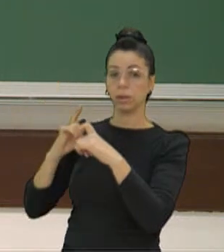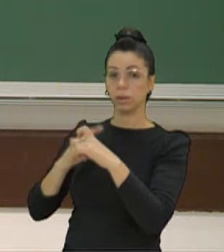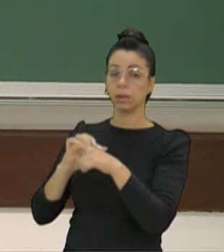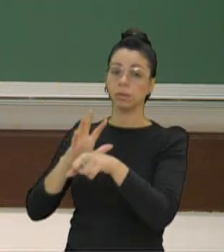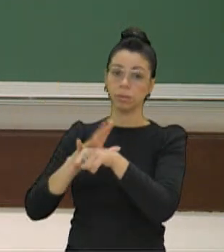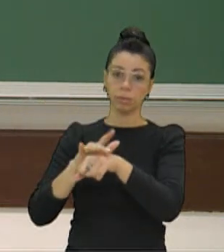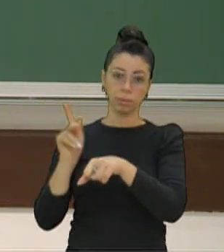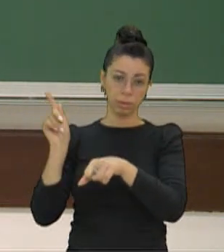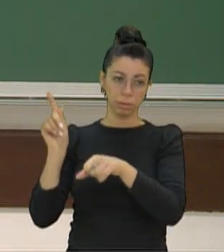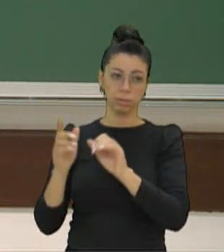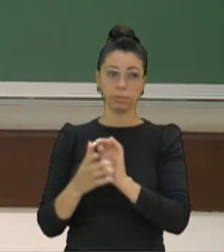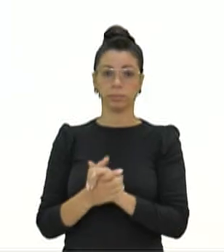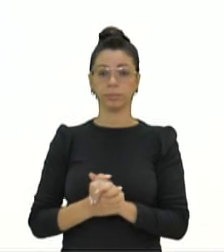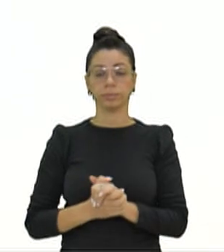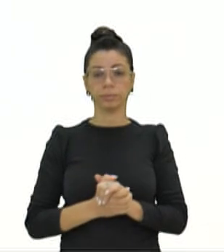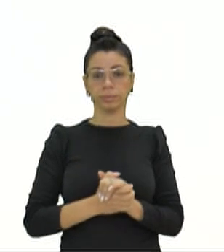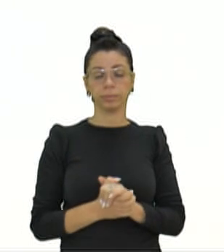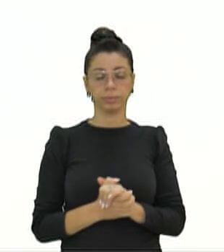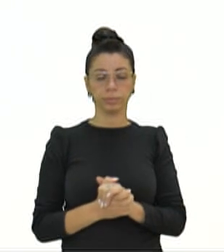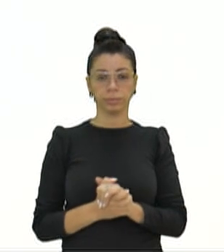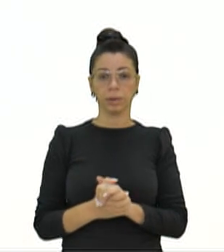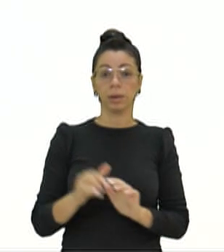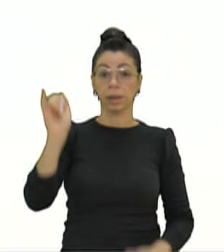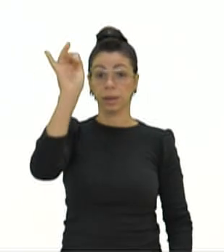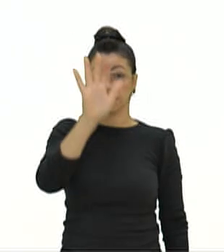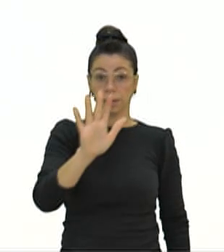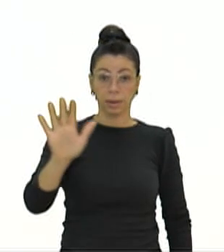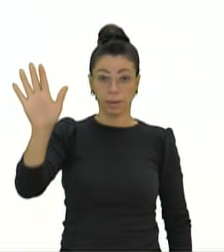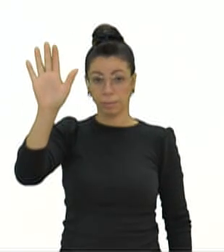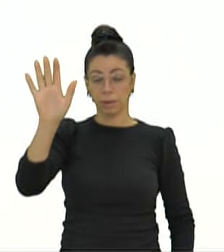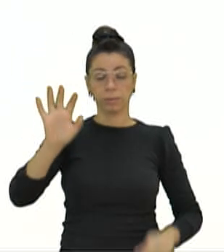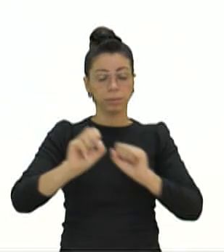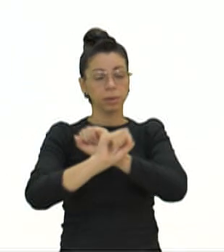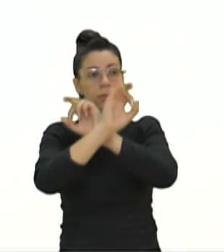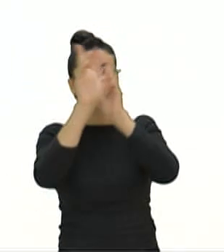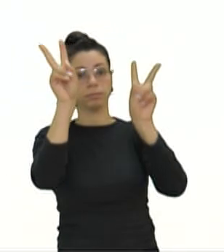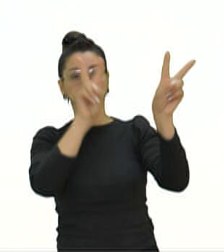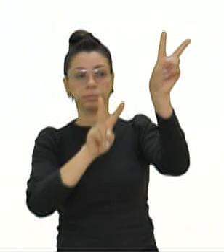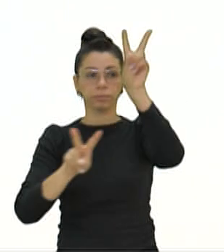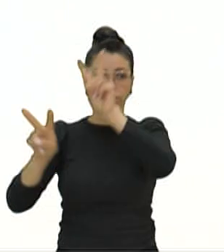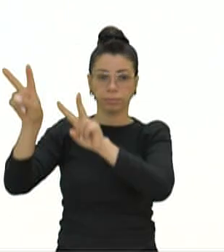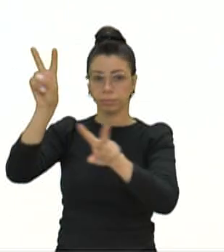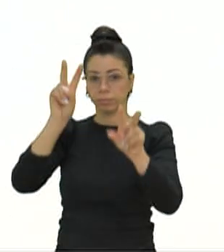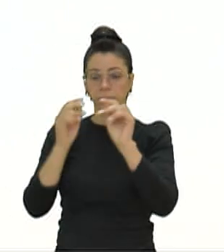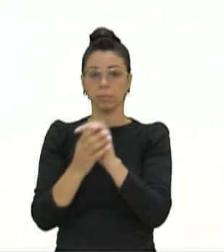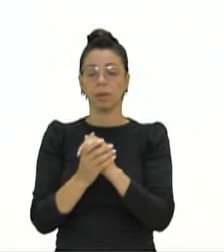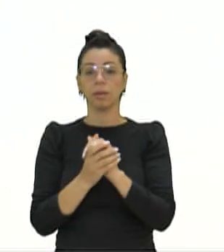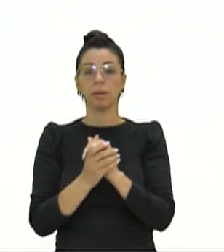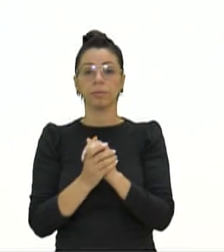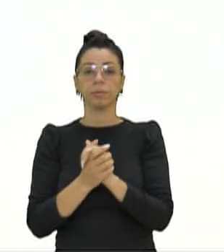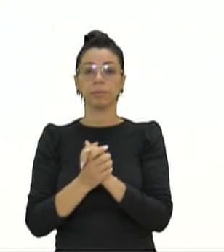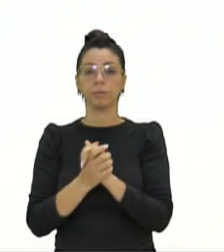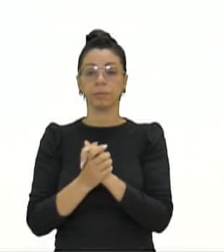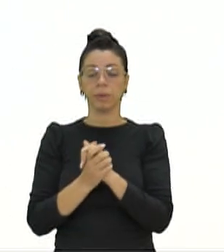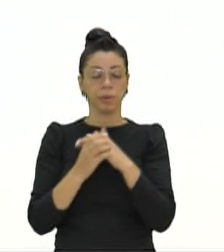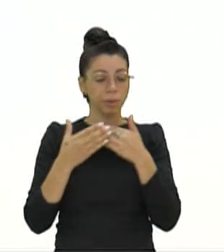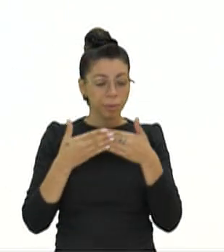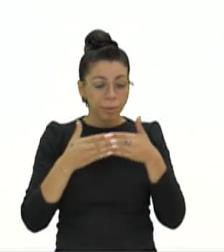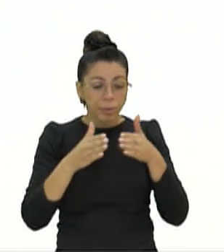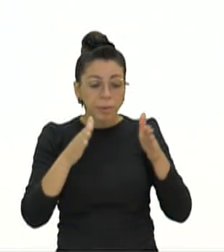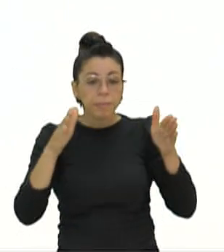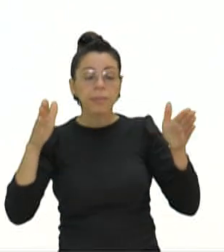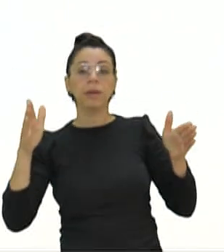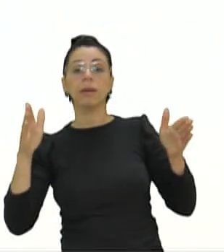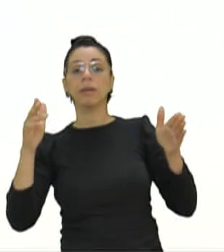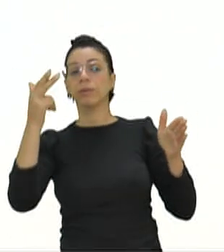asmáticas. Olha só a imagem aqui para ficar mais claro. Um brônquio normal, bem abertinho, então o ar vai passar ali